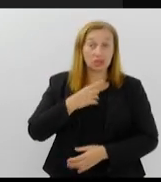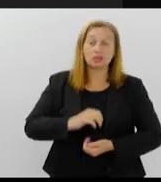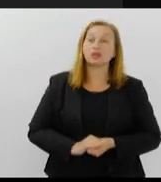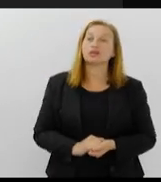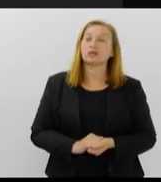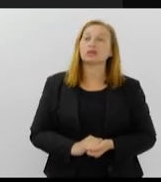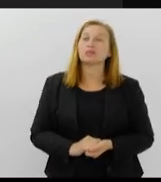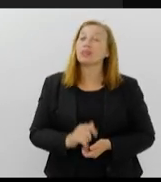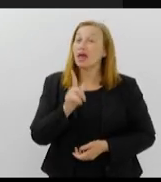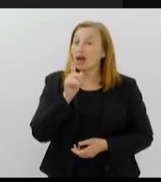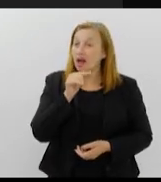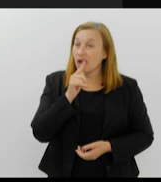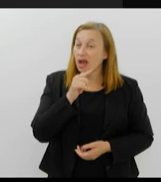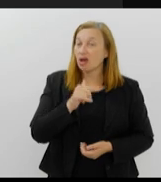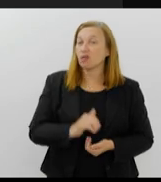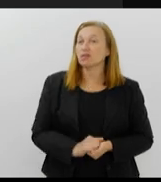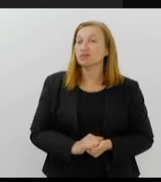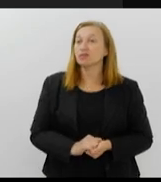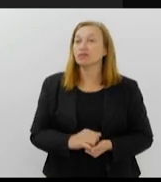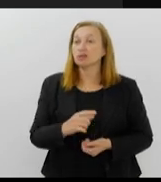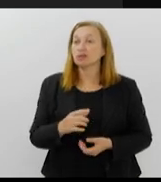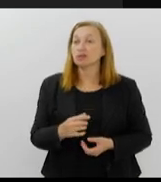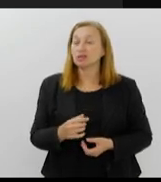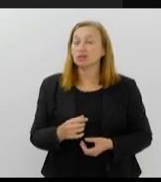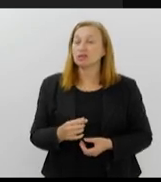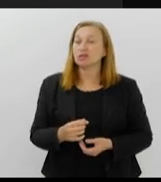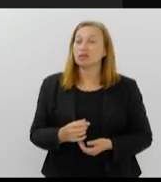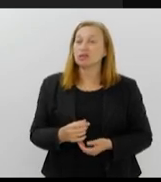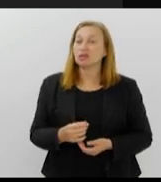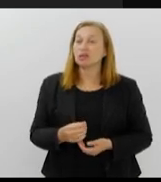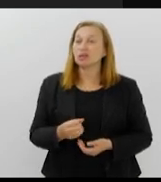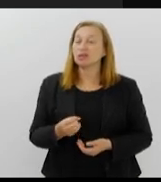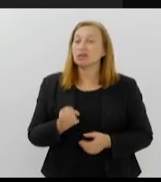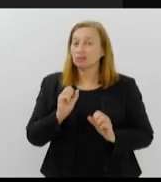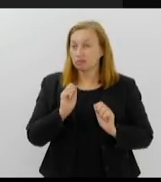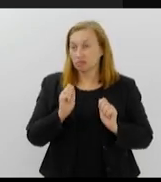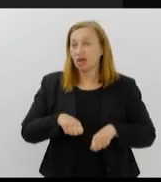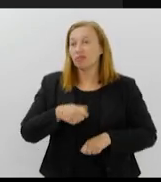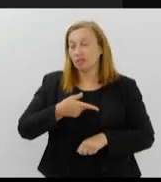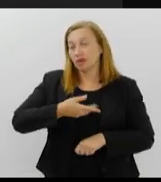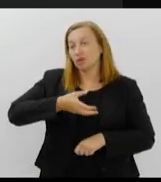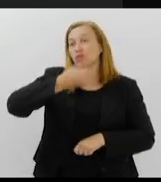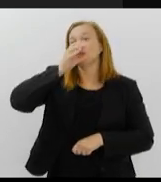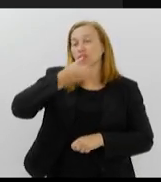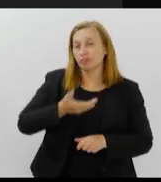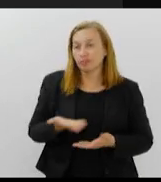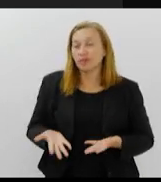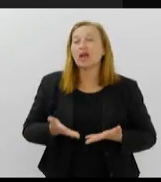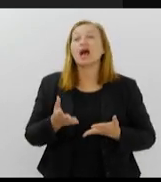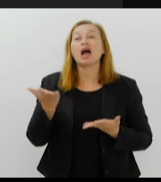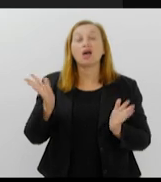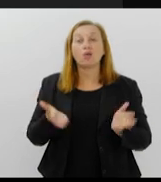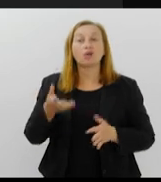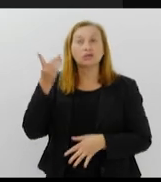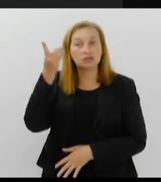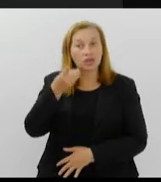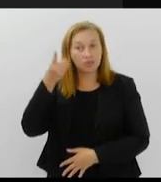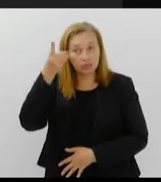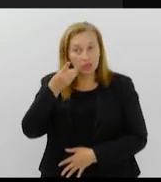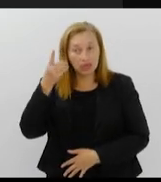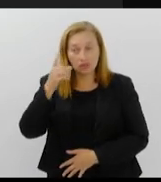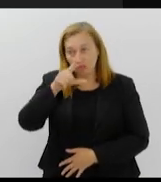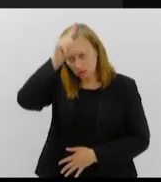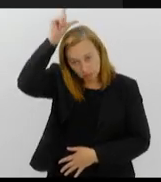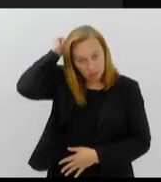ser a água que a gente serve e se serve e bebe. Agora, o deputado Luiz